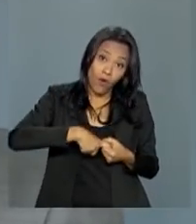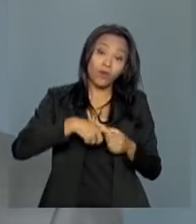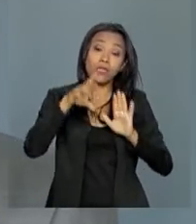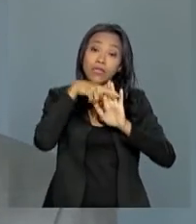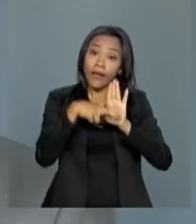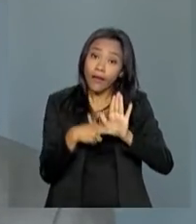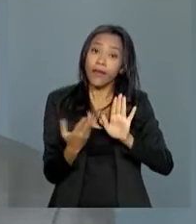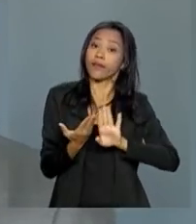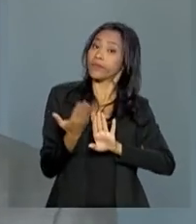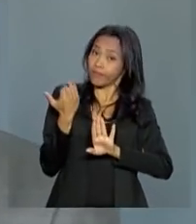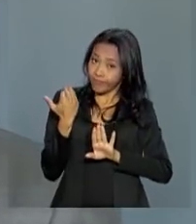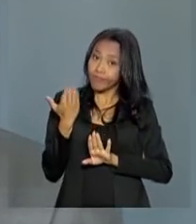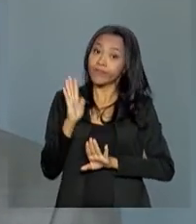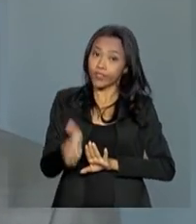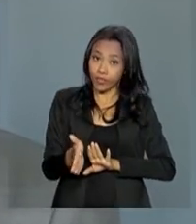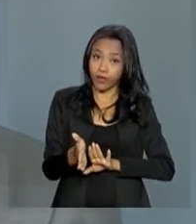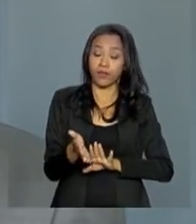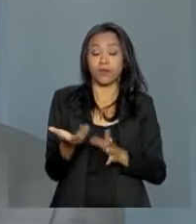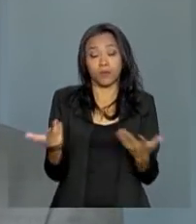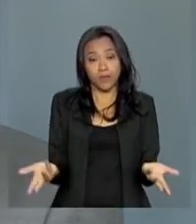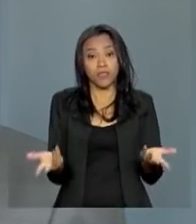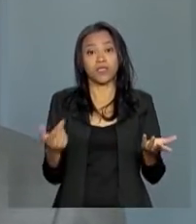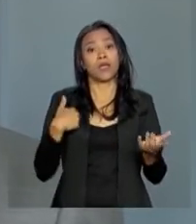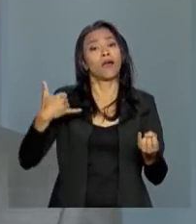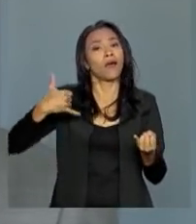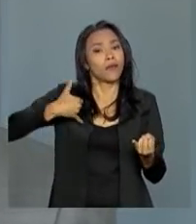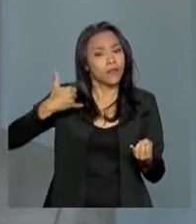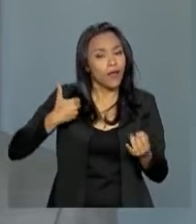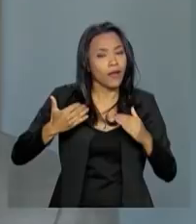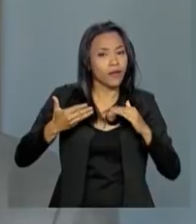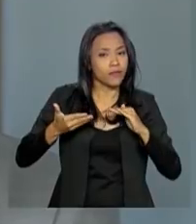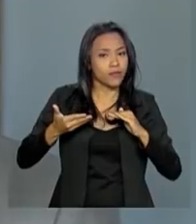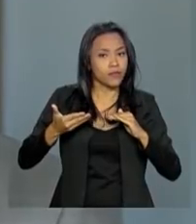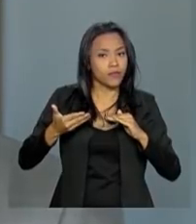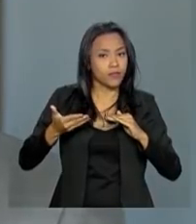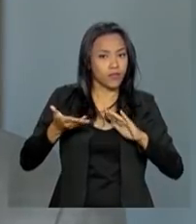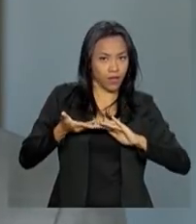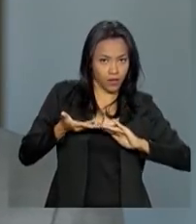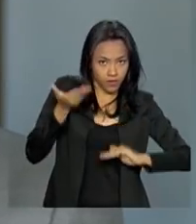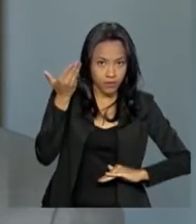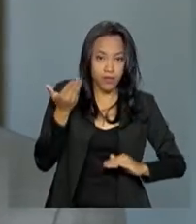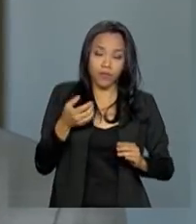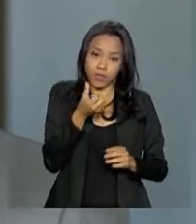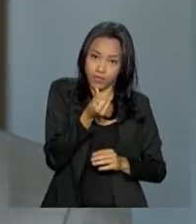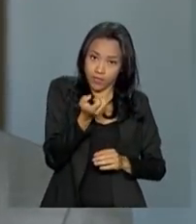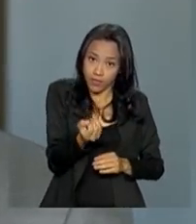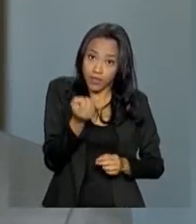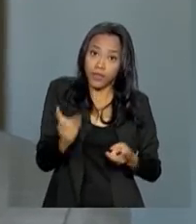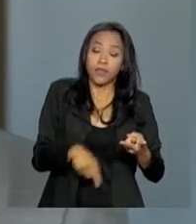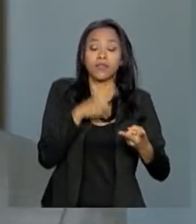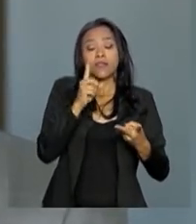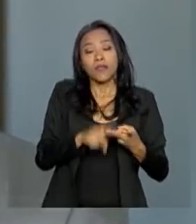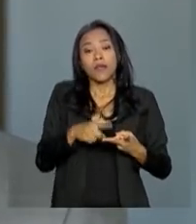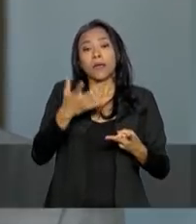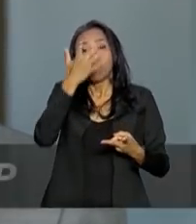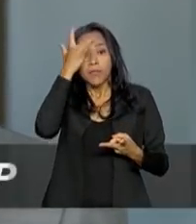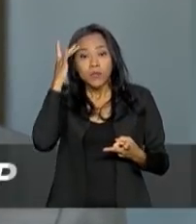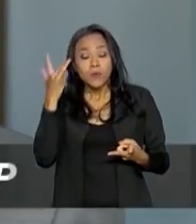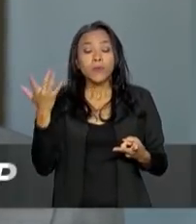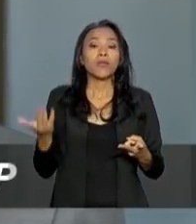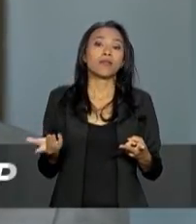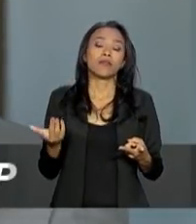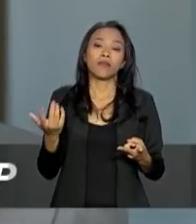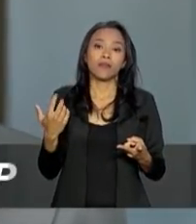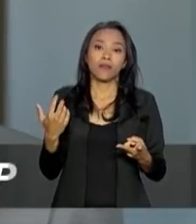sax habituais que a gente já tinha ou seja idade acima de 10 é pessoas com idade acima de 60 anos a pessoa que entrou